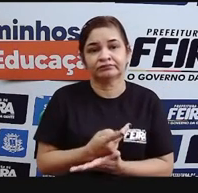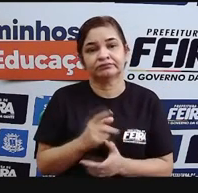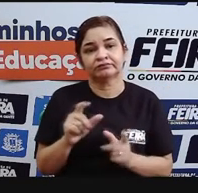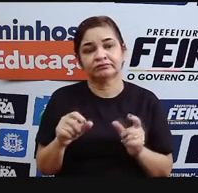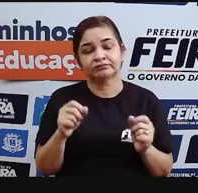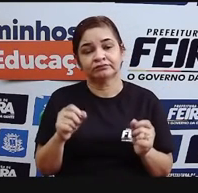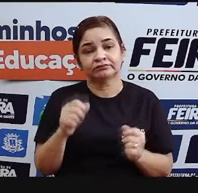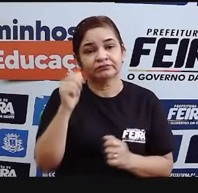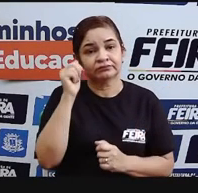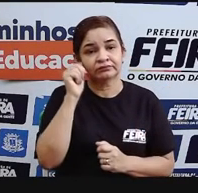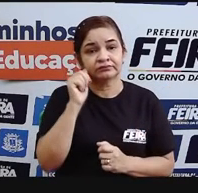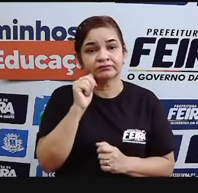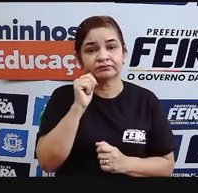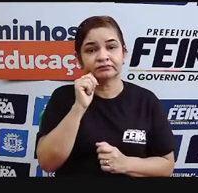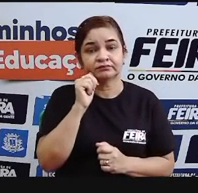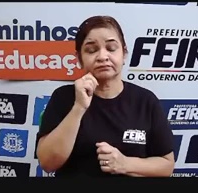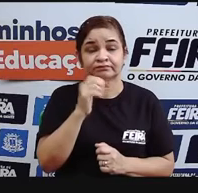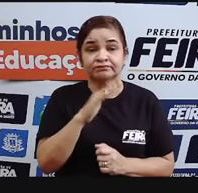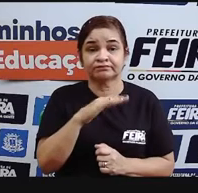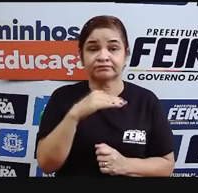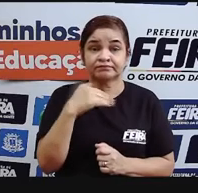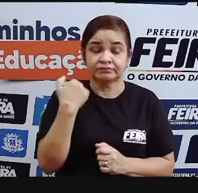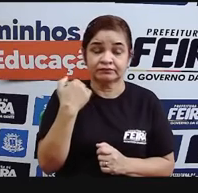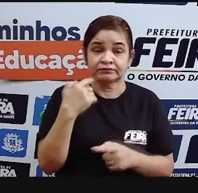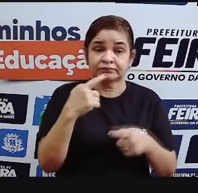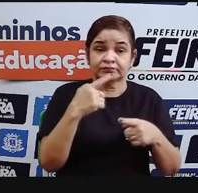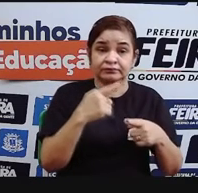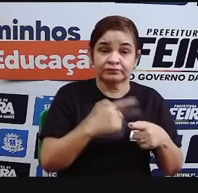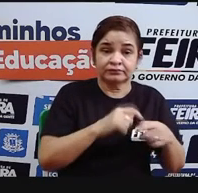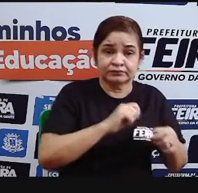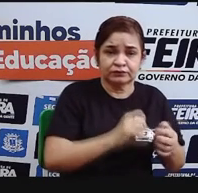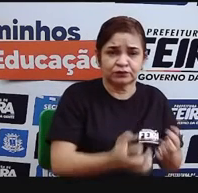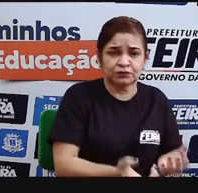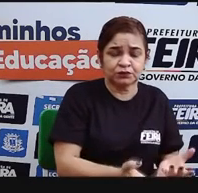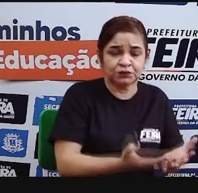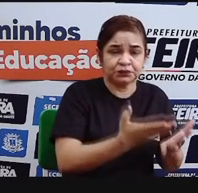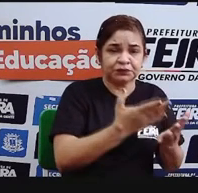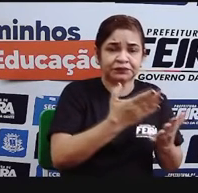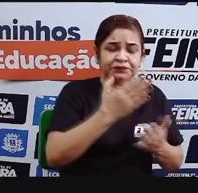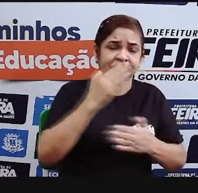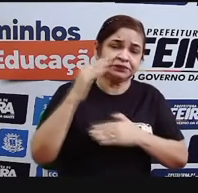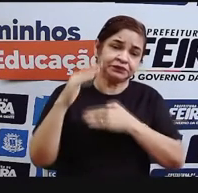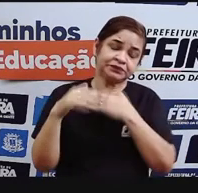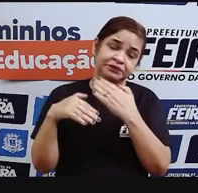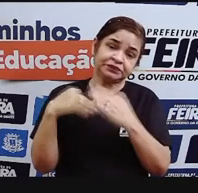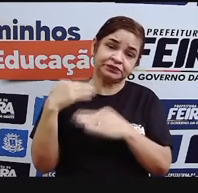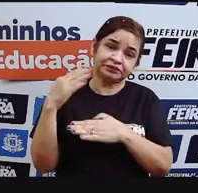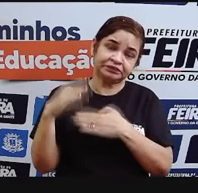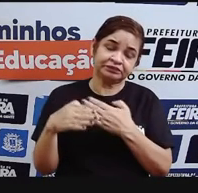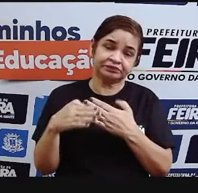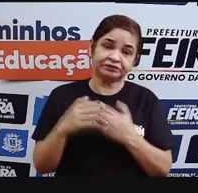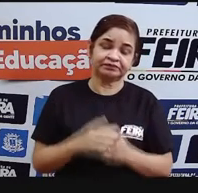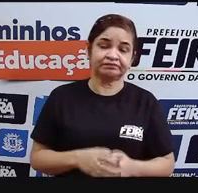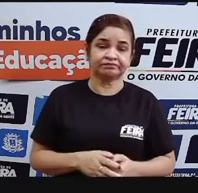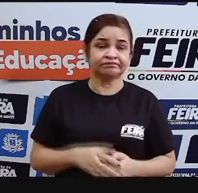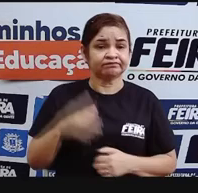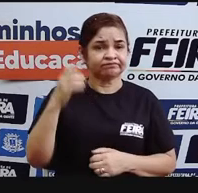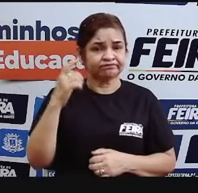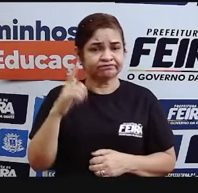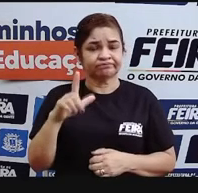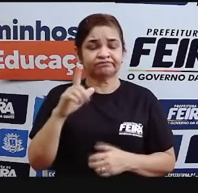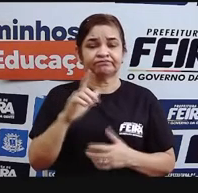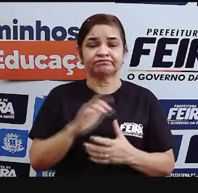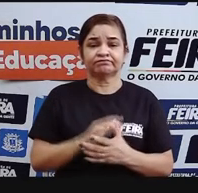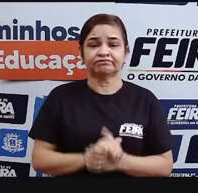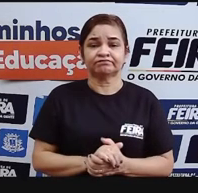Essas mulheres acabaram mortas. E anos mais tarde, essa luta foi